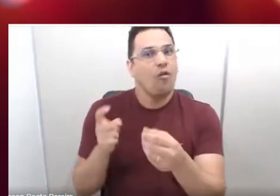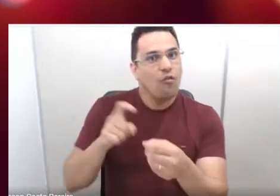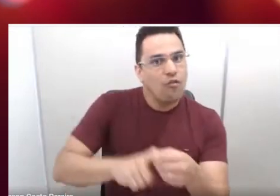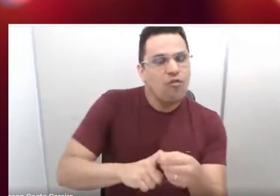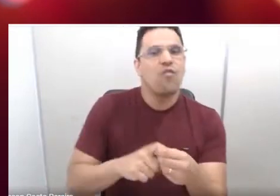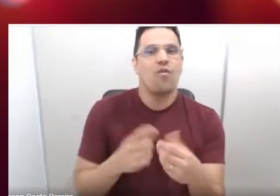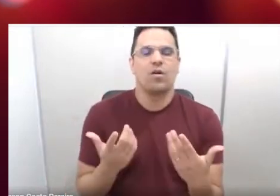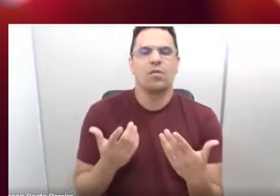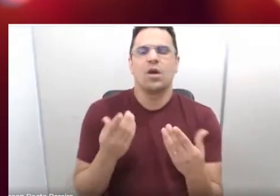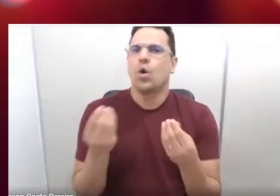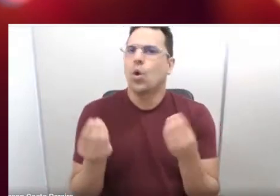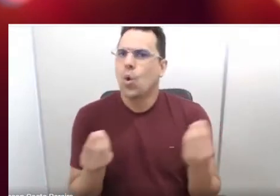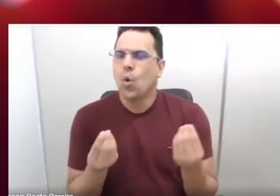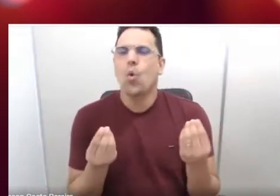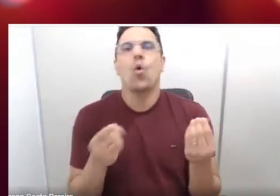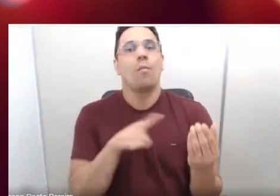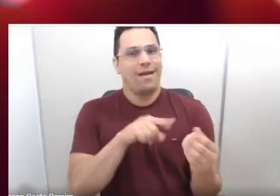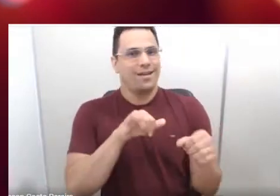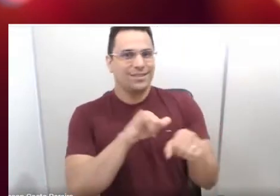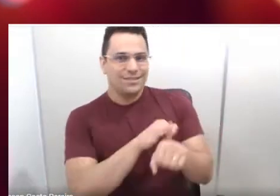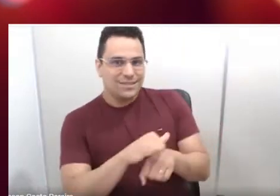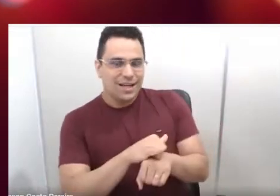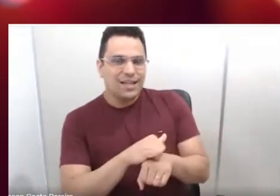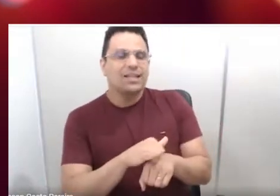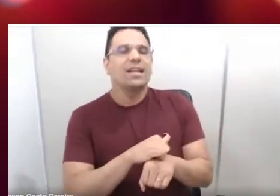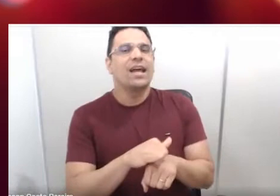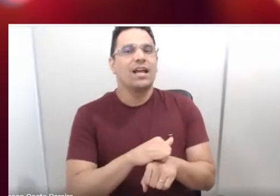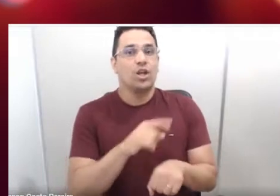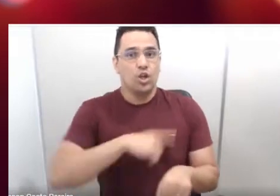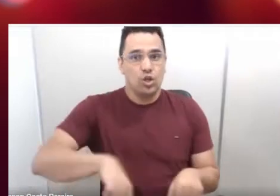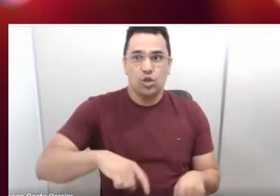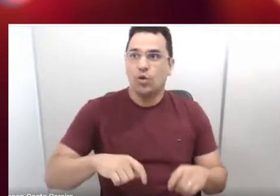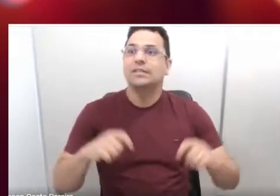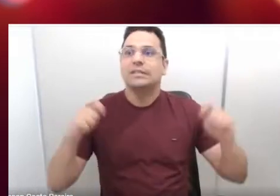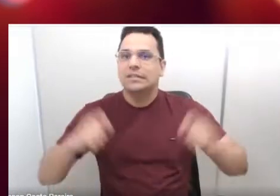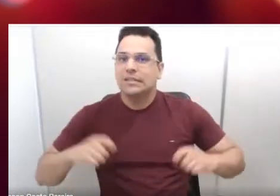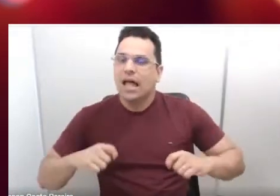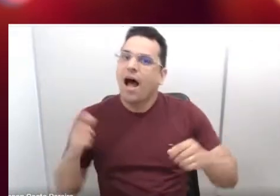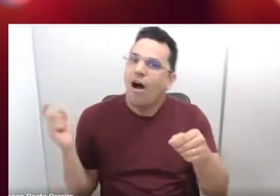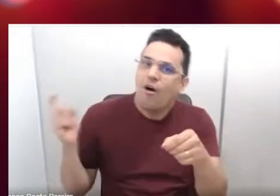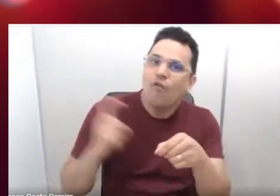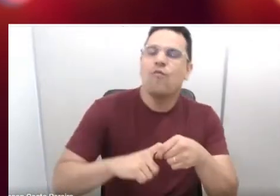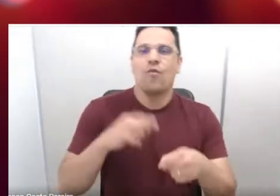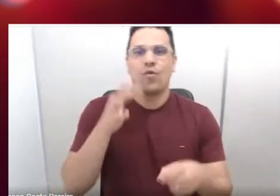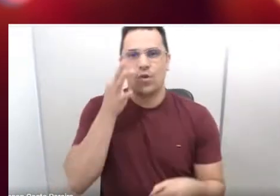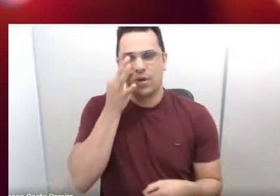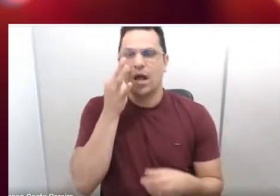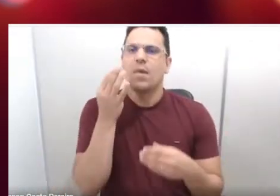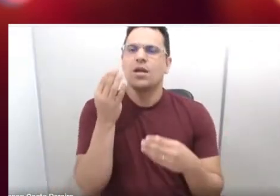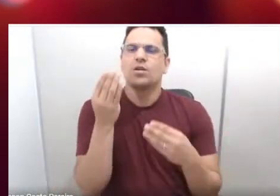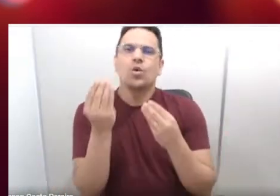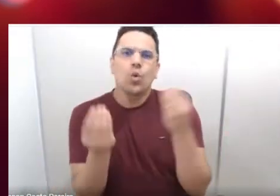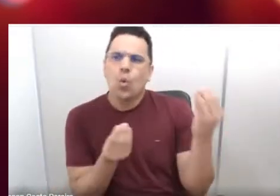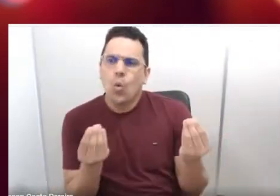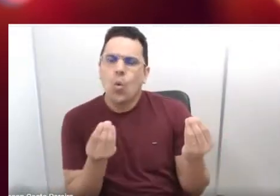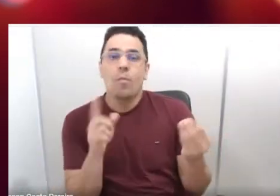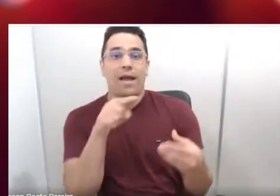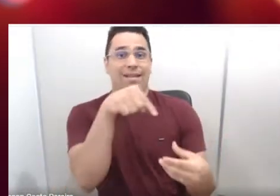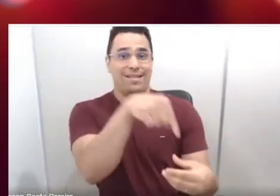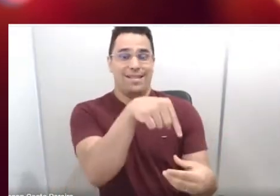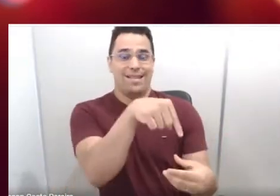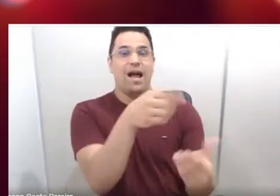que pensa justamente um possível retorno das atividades dentro da UFAM, como é que se daria, né, a dinâmica de,